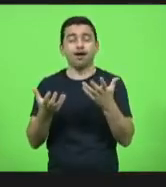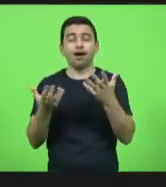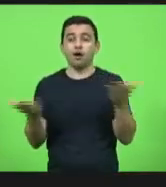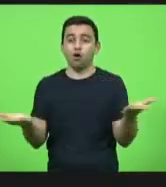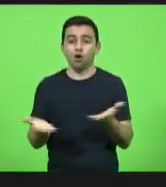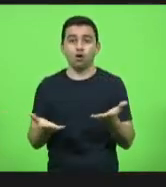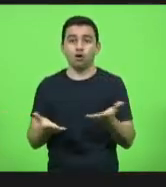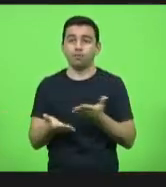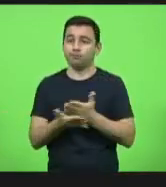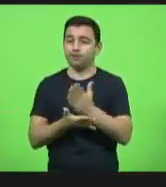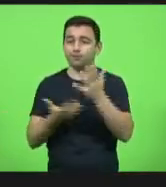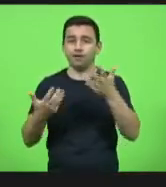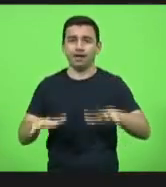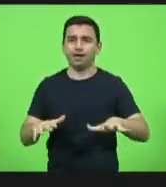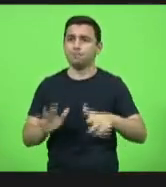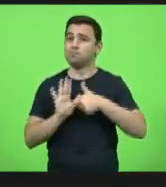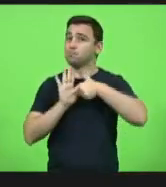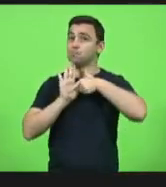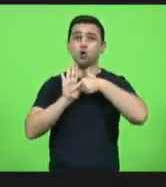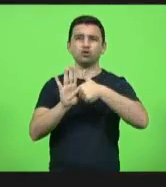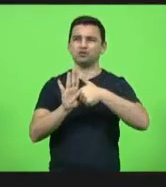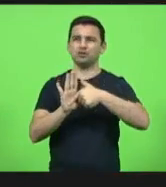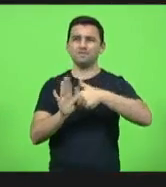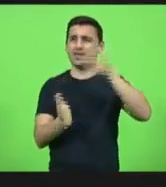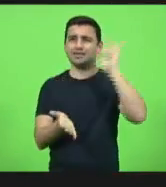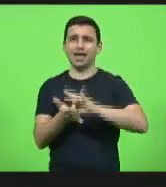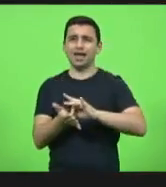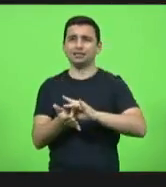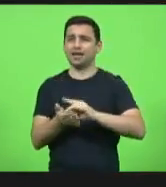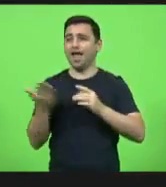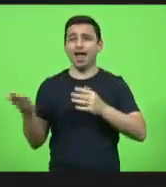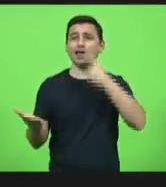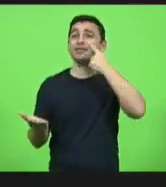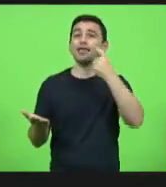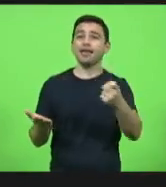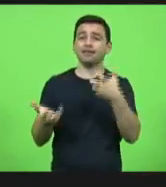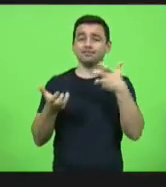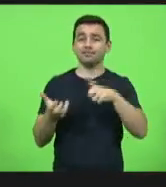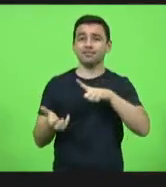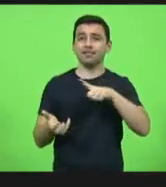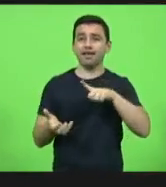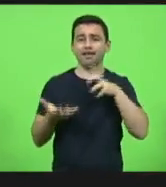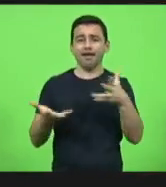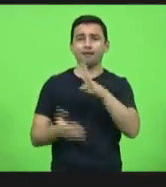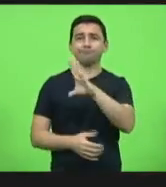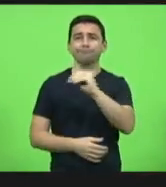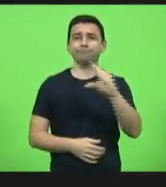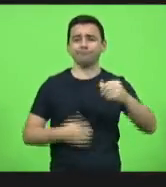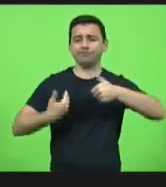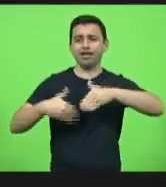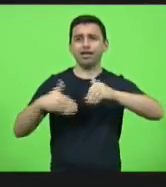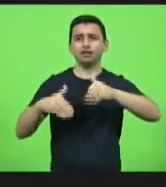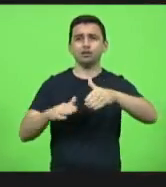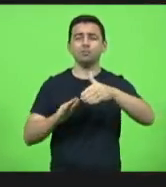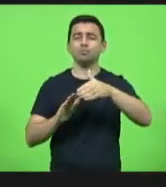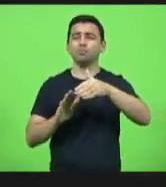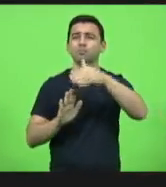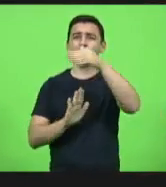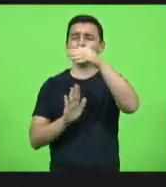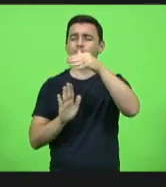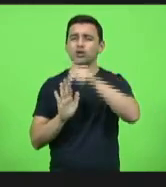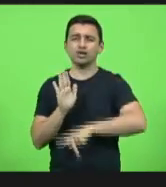está desnudado o interesse dela em protelar a votação, protelar o projeto. Os